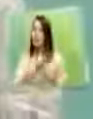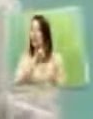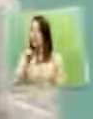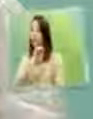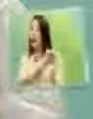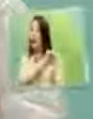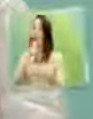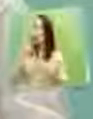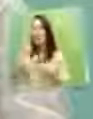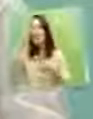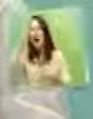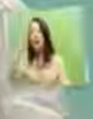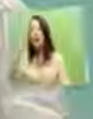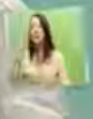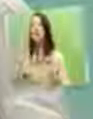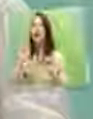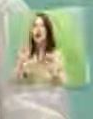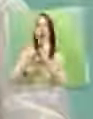essas questões